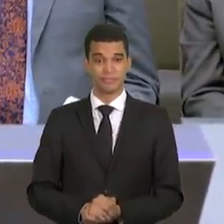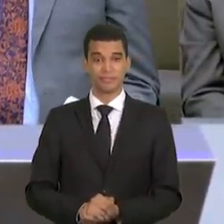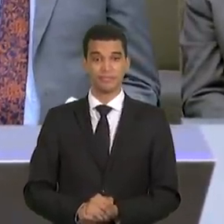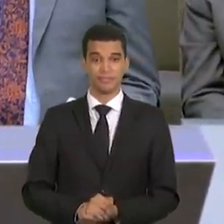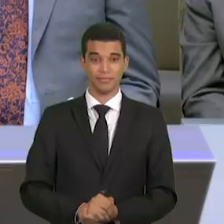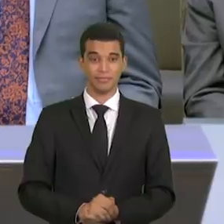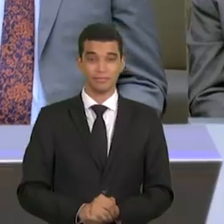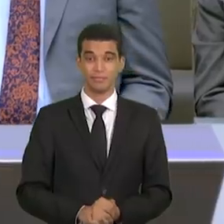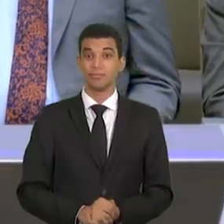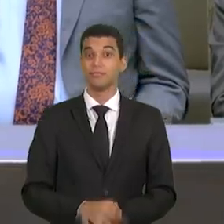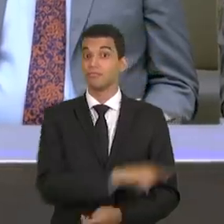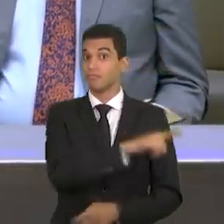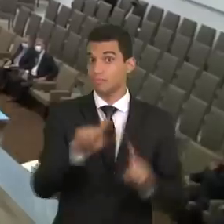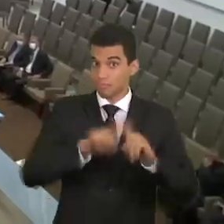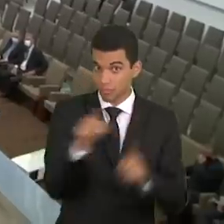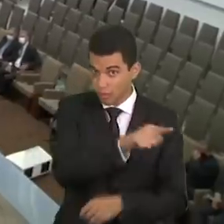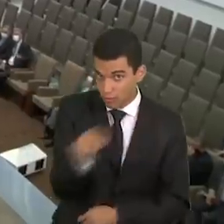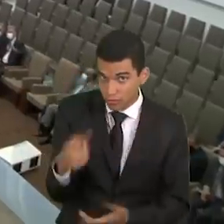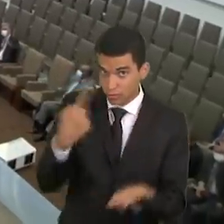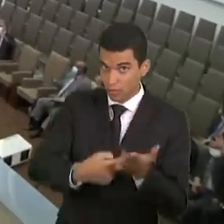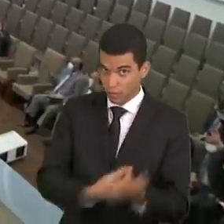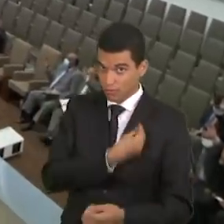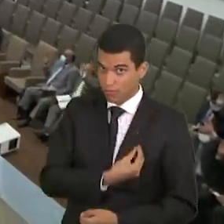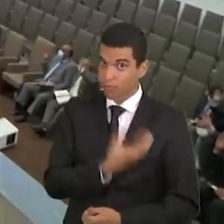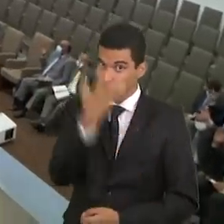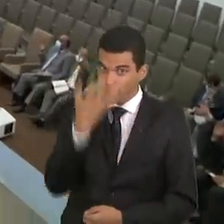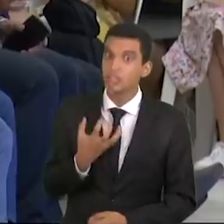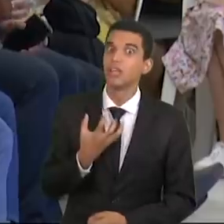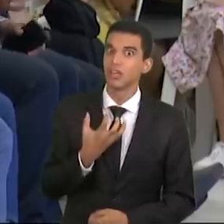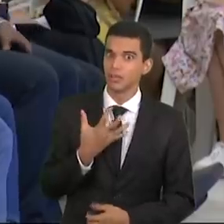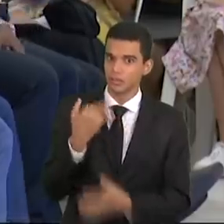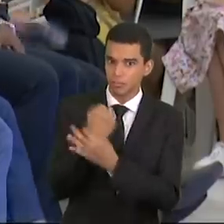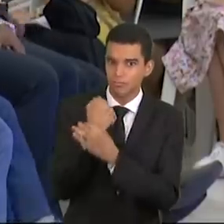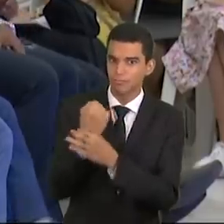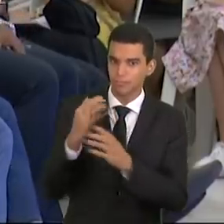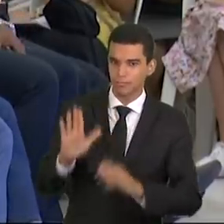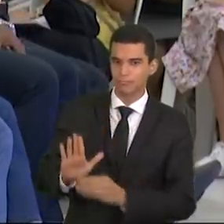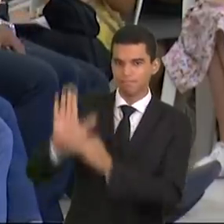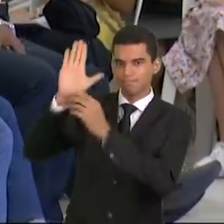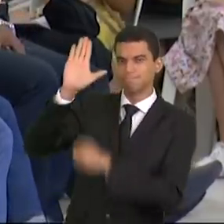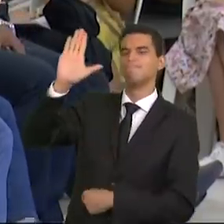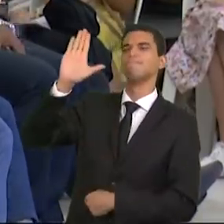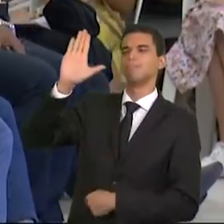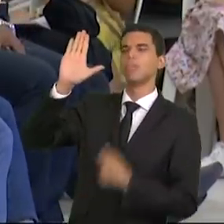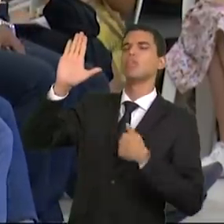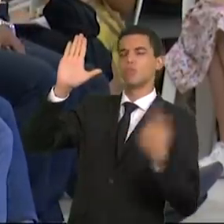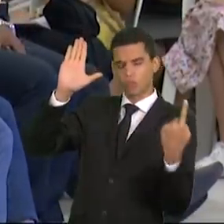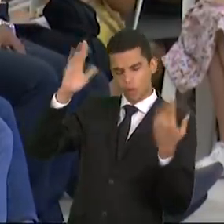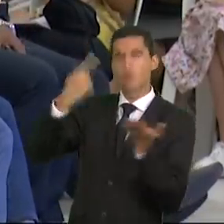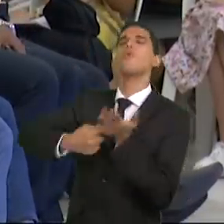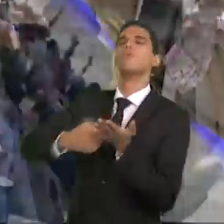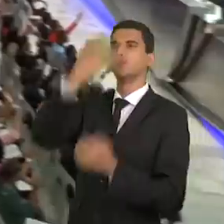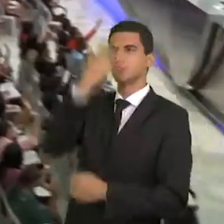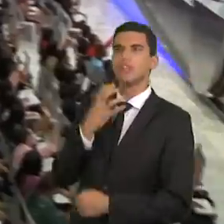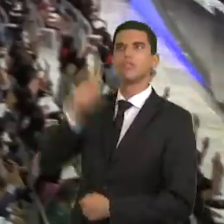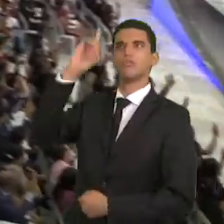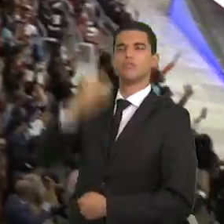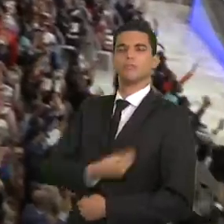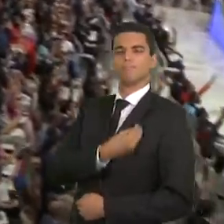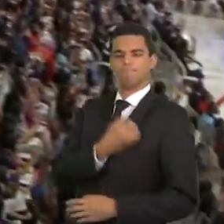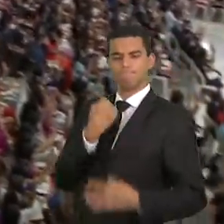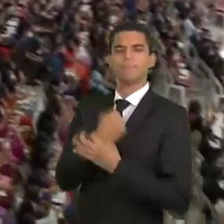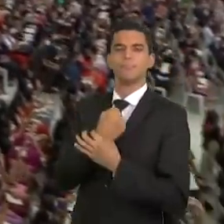Onde estão os comprometidos aqui? Segura a mão aí no alto. Recebe a graça de Deus